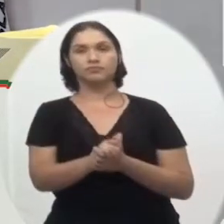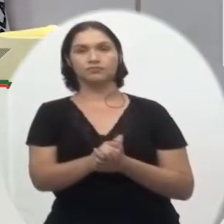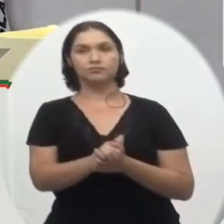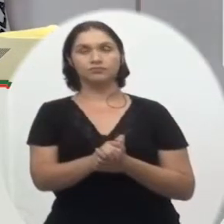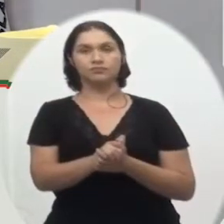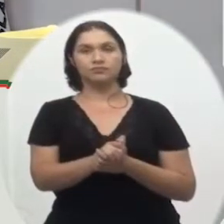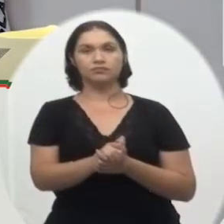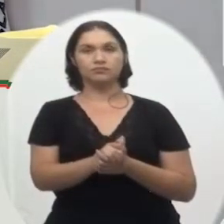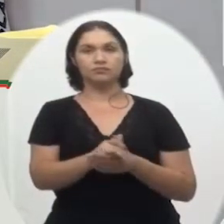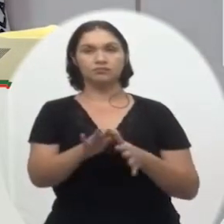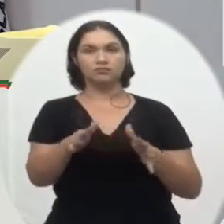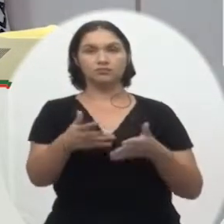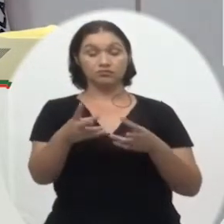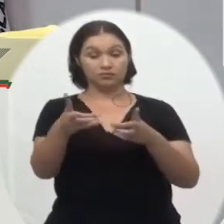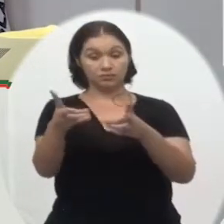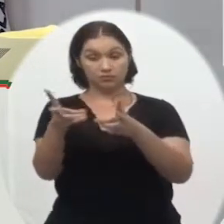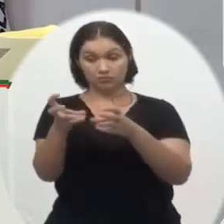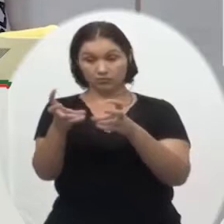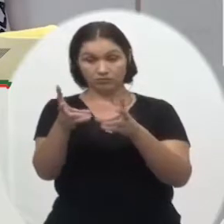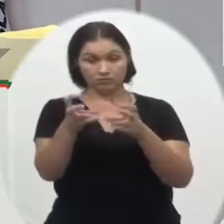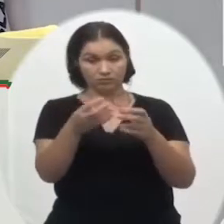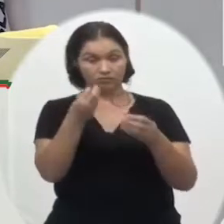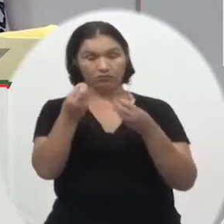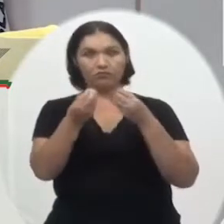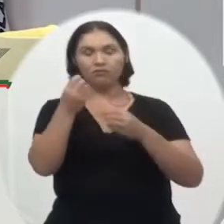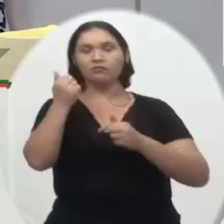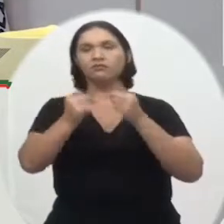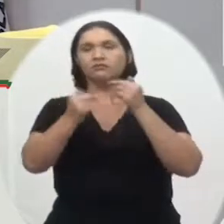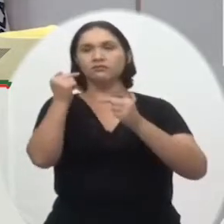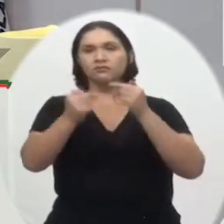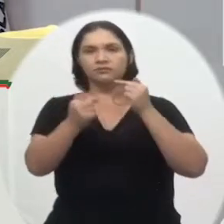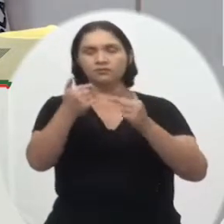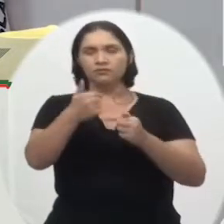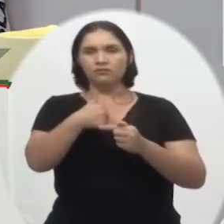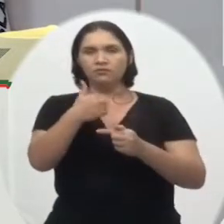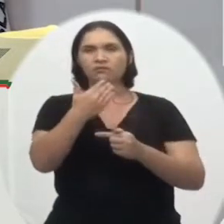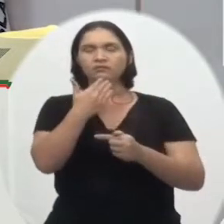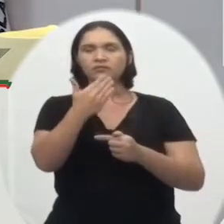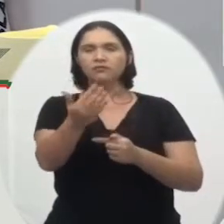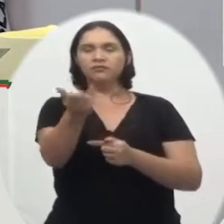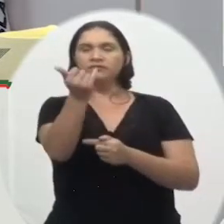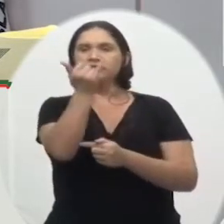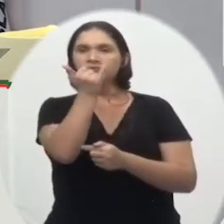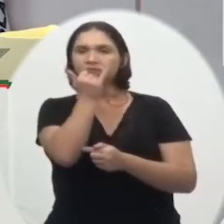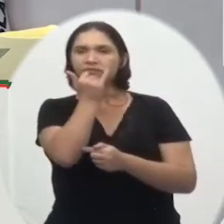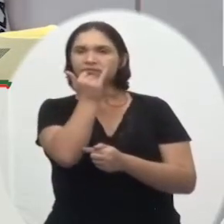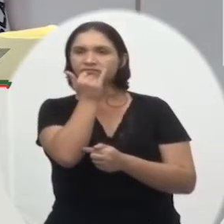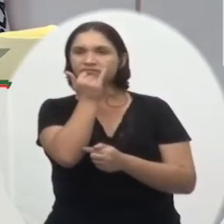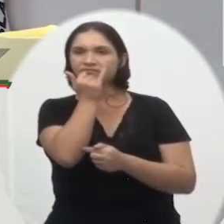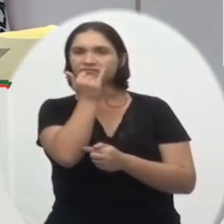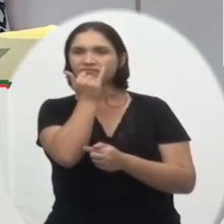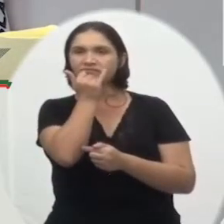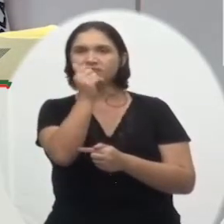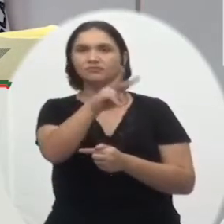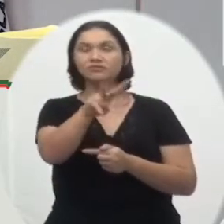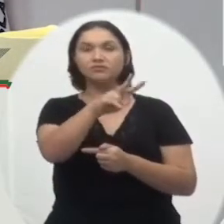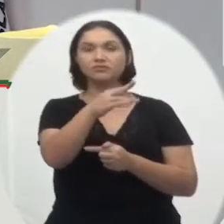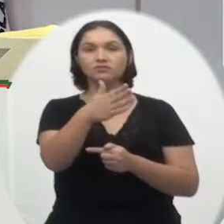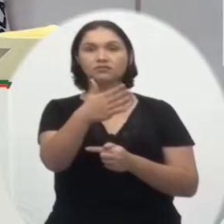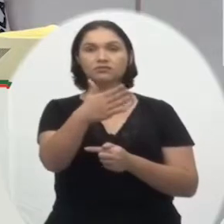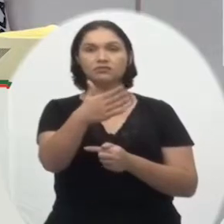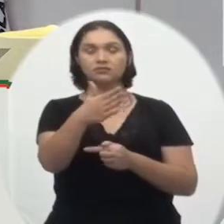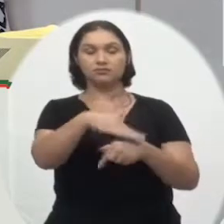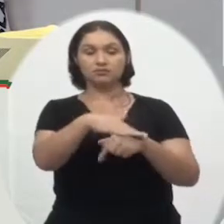toda a polêmica trazida, toda a discussão, e aí eu peço perdão aos vereadores que me concederam, não é crítica, muito pelo contrário,